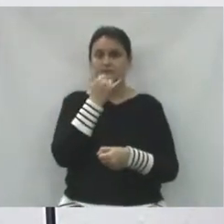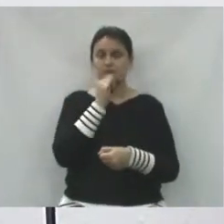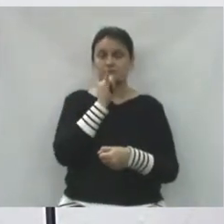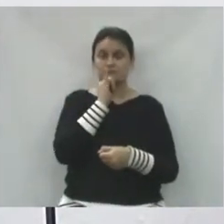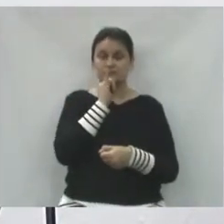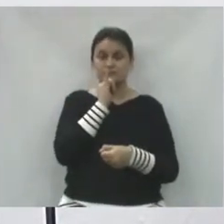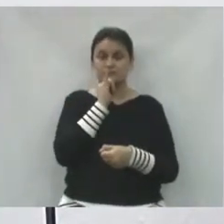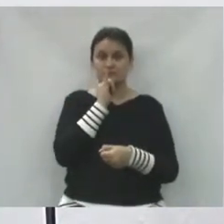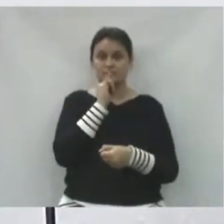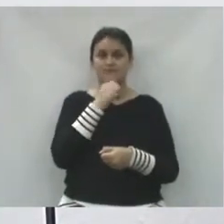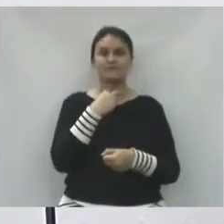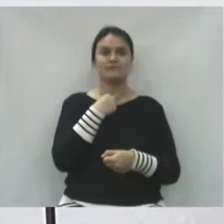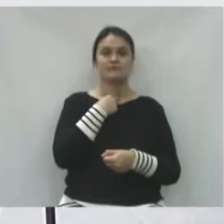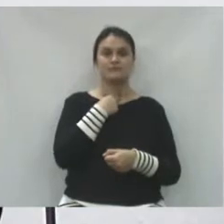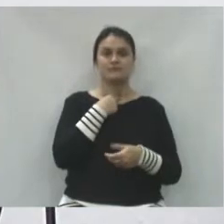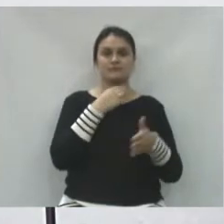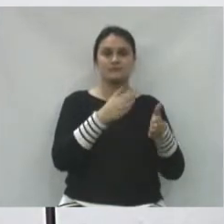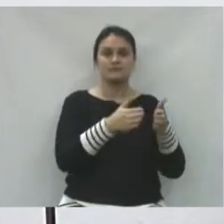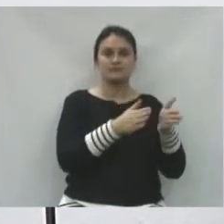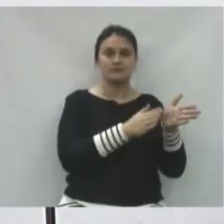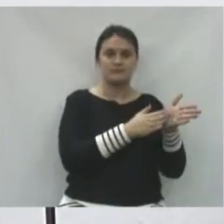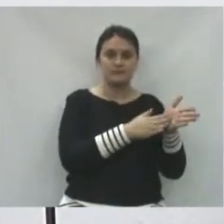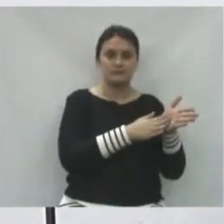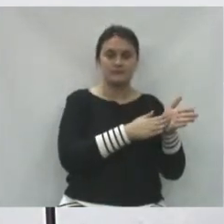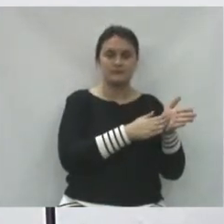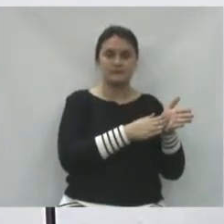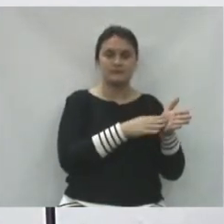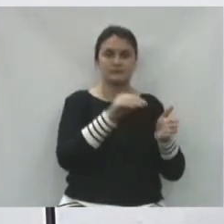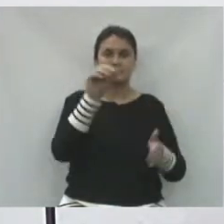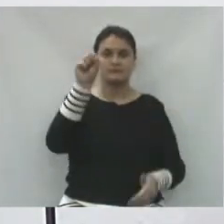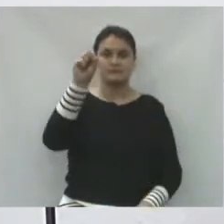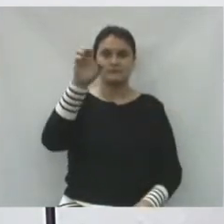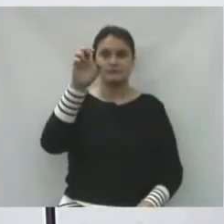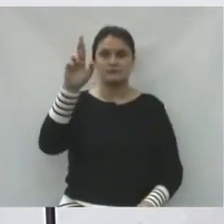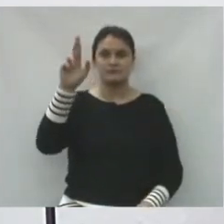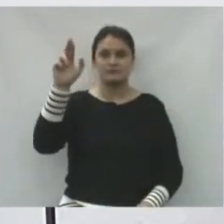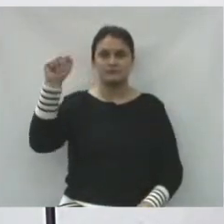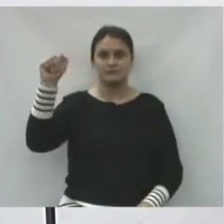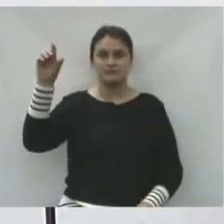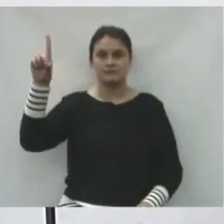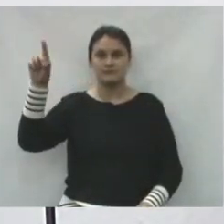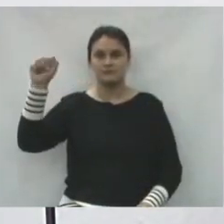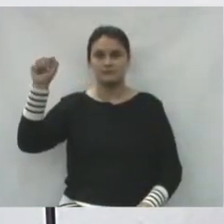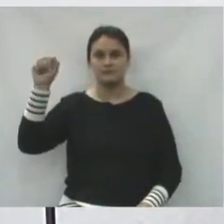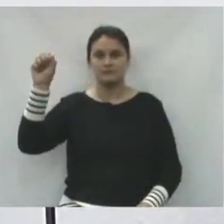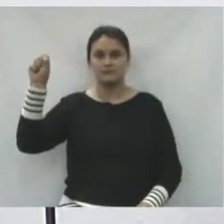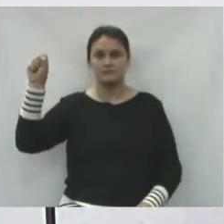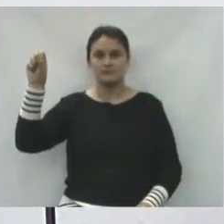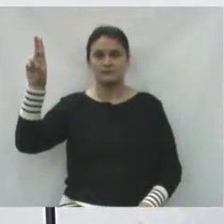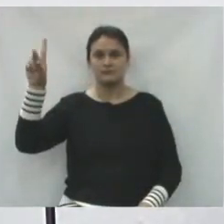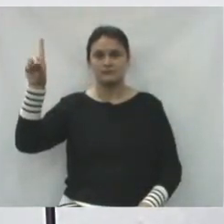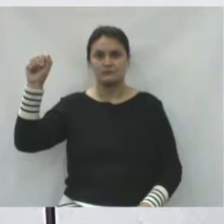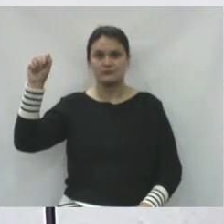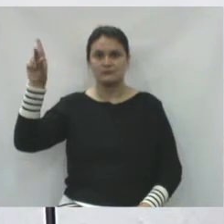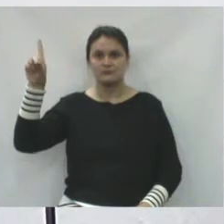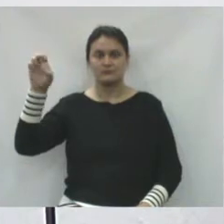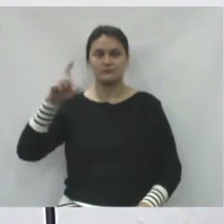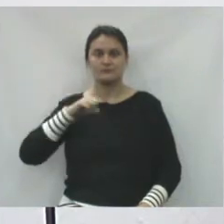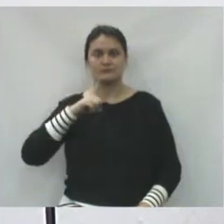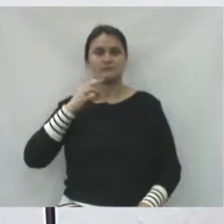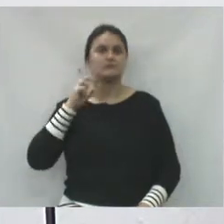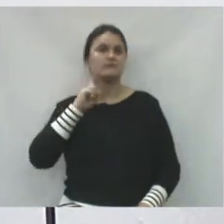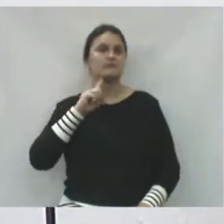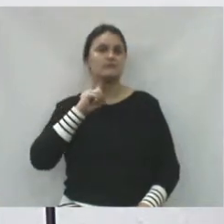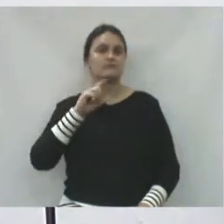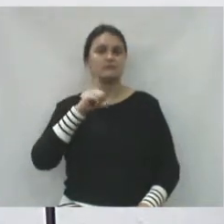exemplo, não podemos exigir que Serra da Saudade, município de Minas Gerais, com pouco